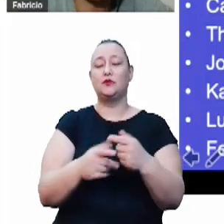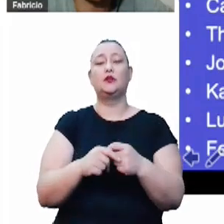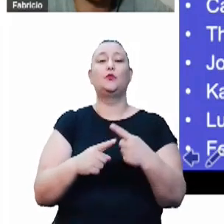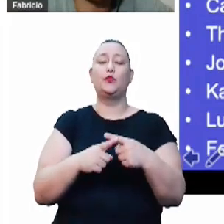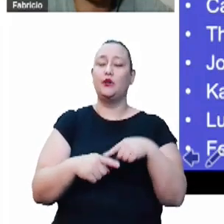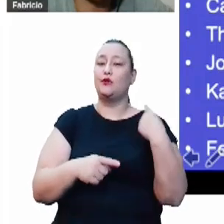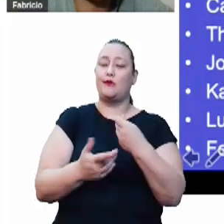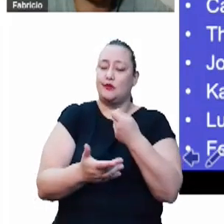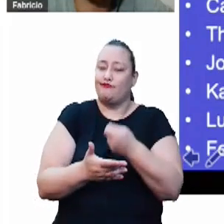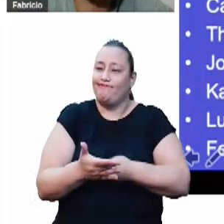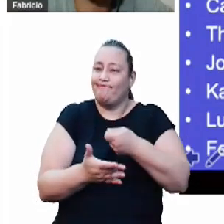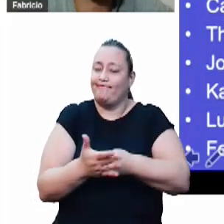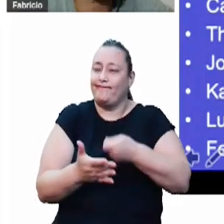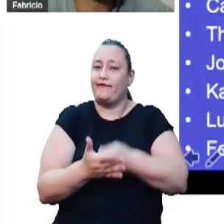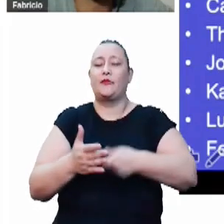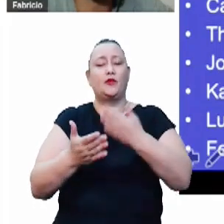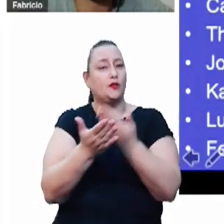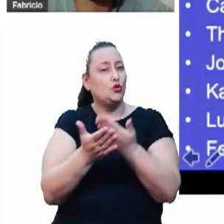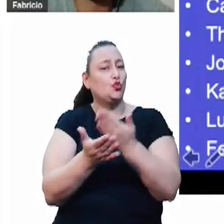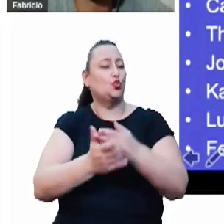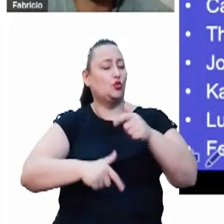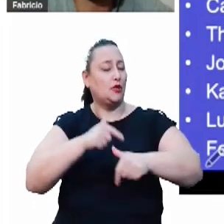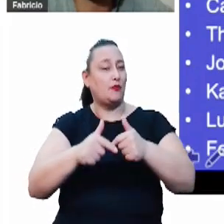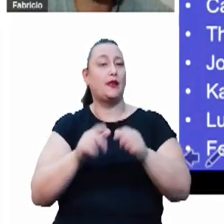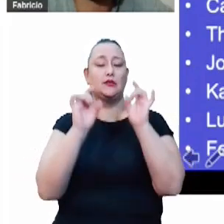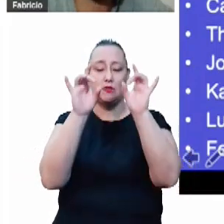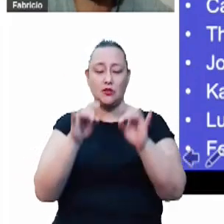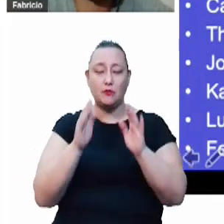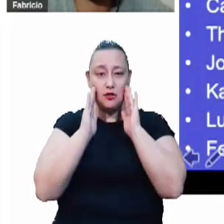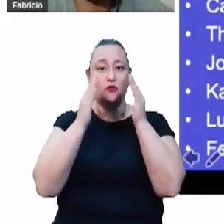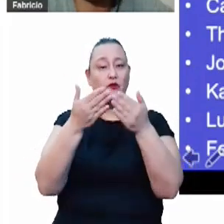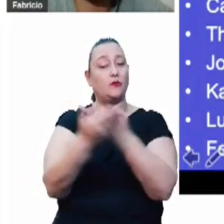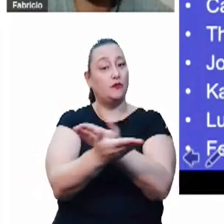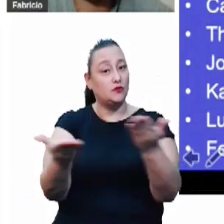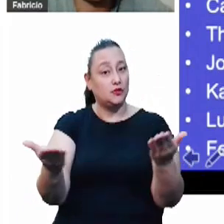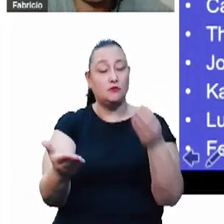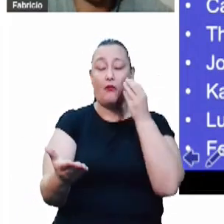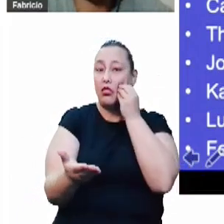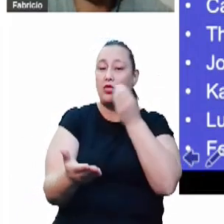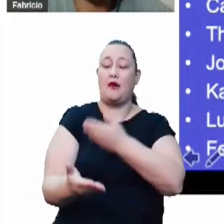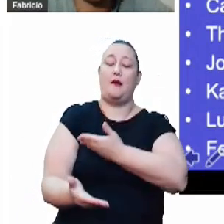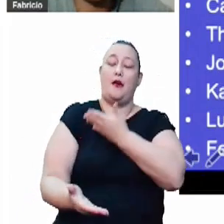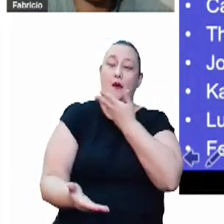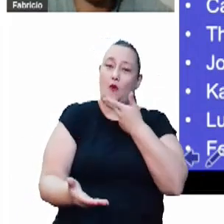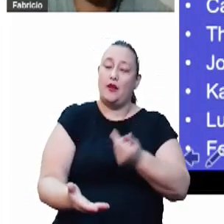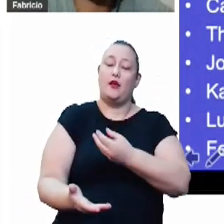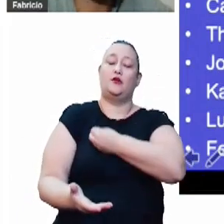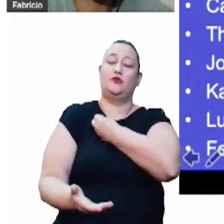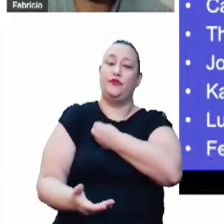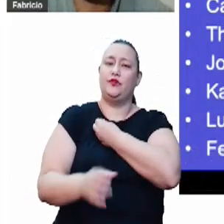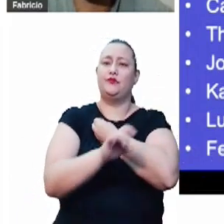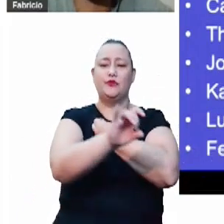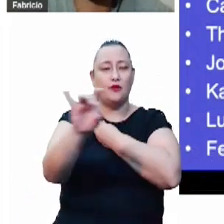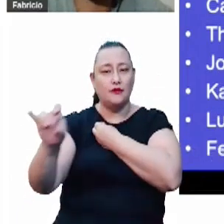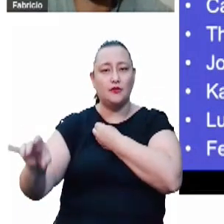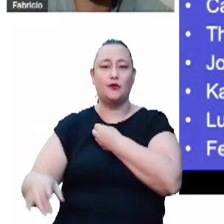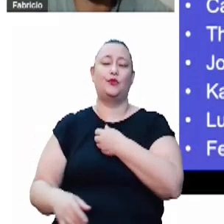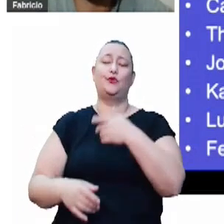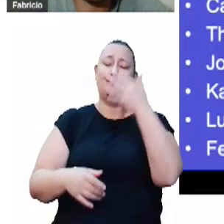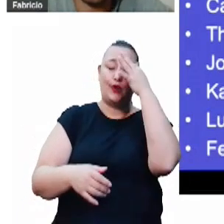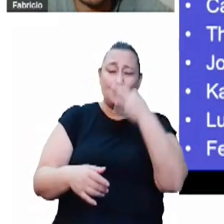gente trabalha exatamente, especialmente para vocês, né, para tentar melhorar a qualidade de vida, as queixas